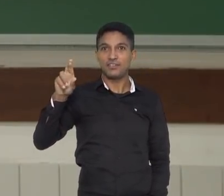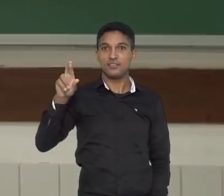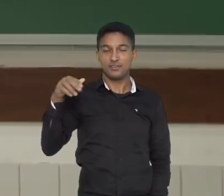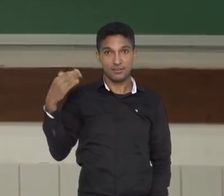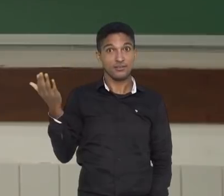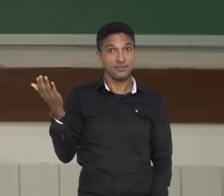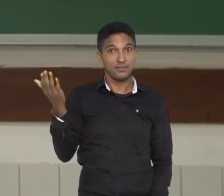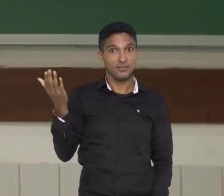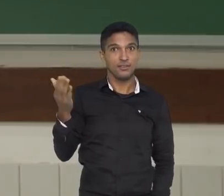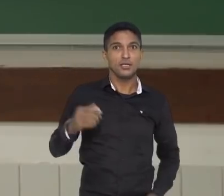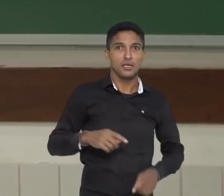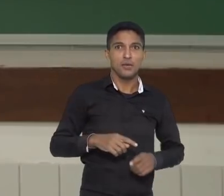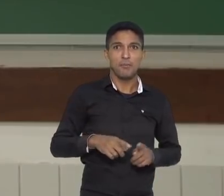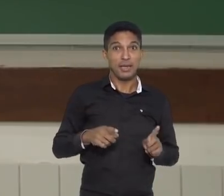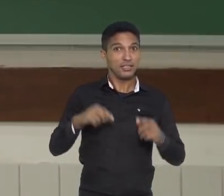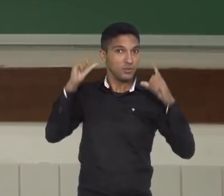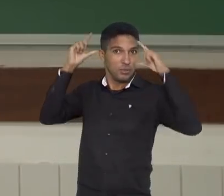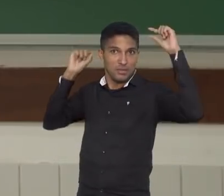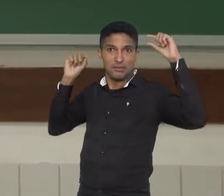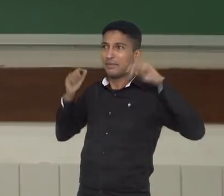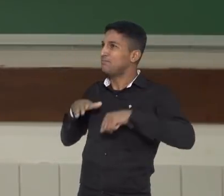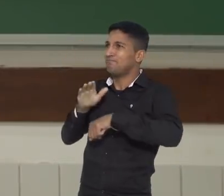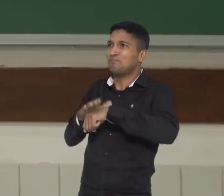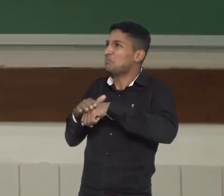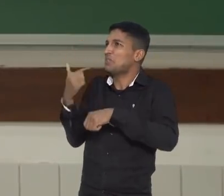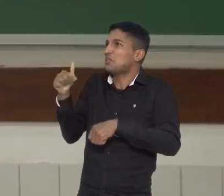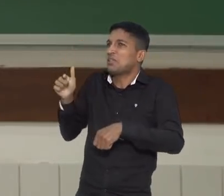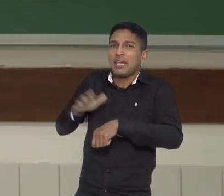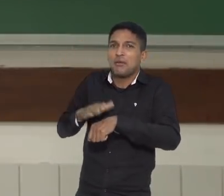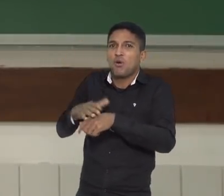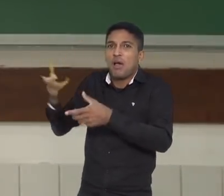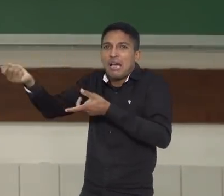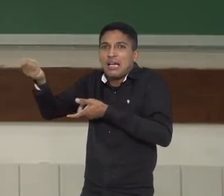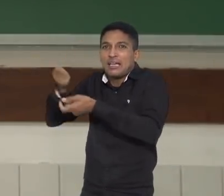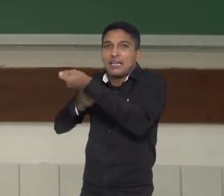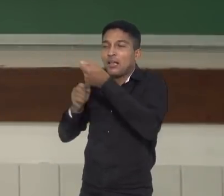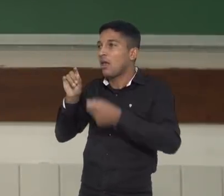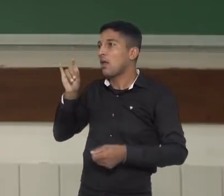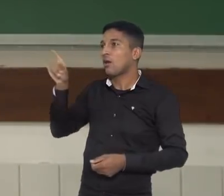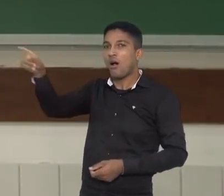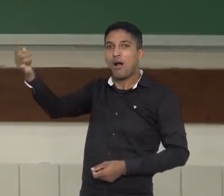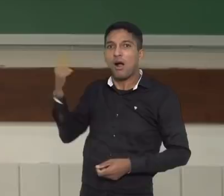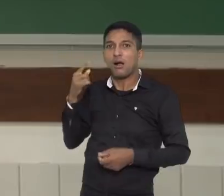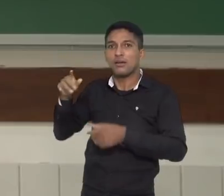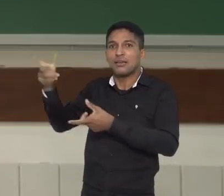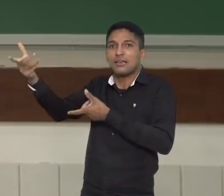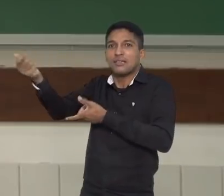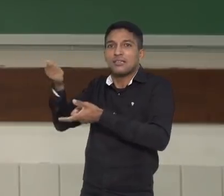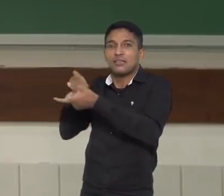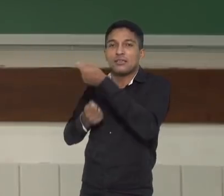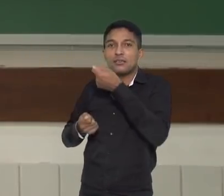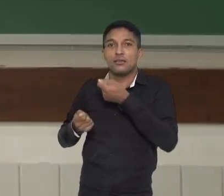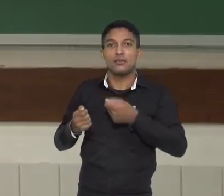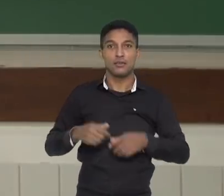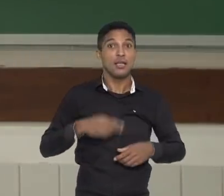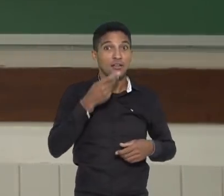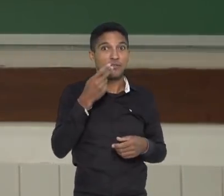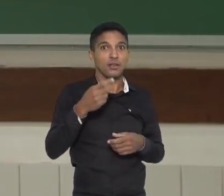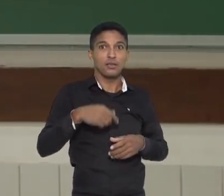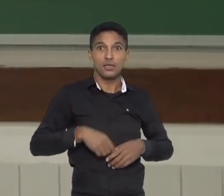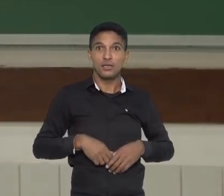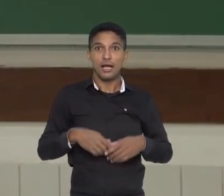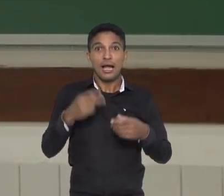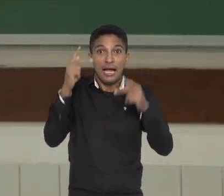ele fazer amigos, eles usam essa expressão, né? Uma expressão parecida, encontrar amigos e conhecer as coisas.